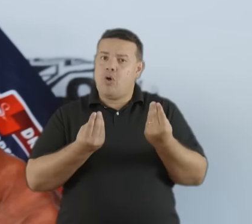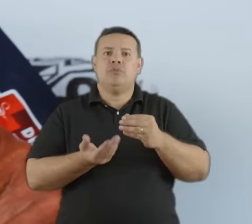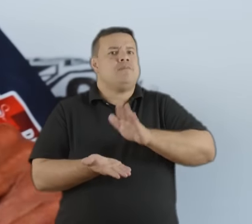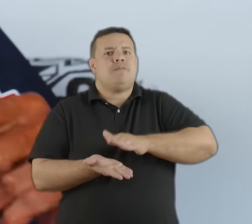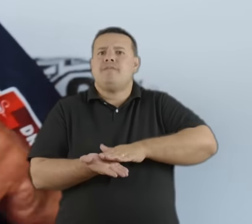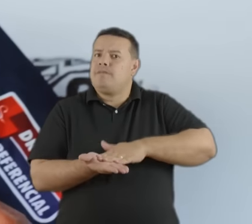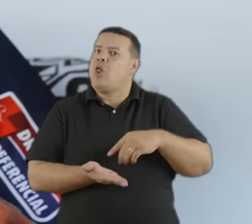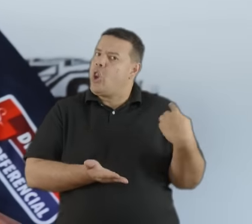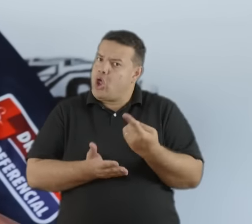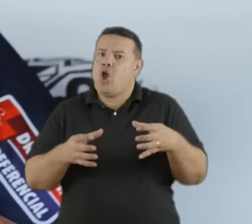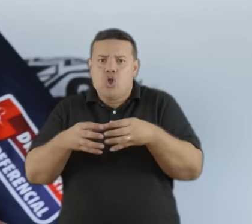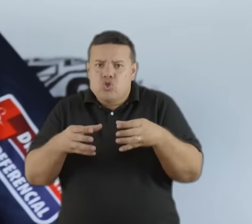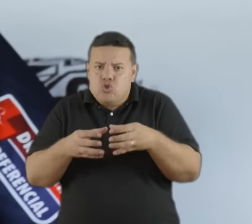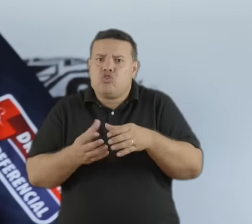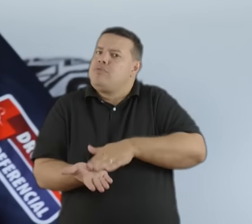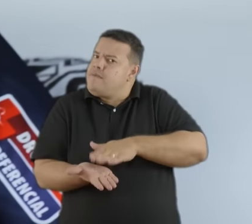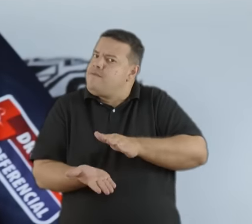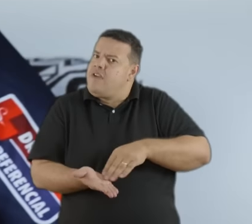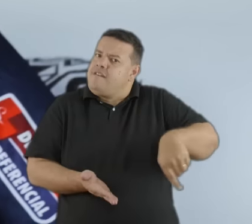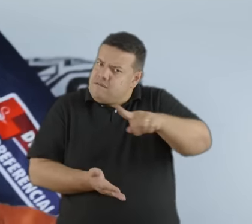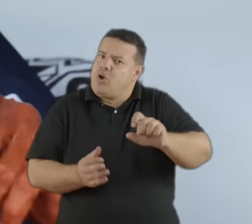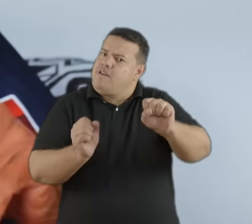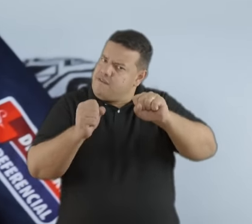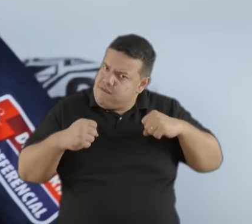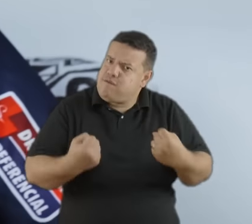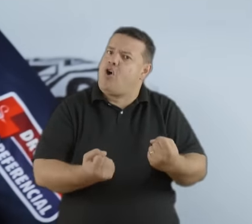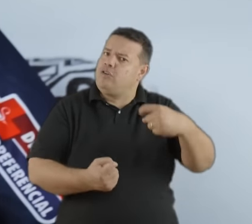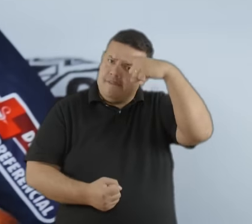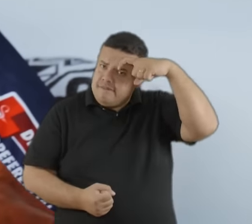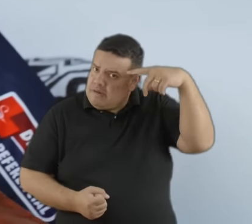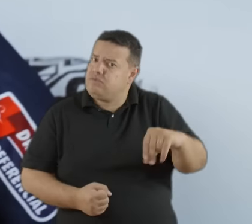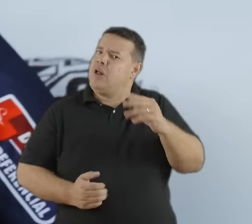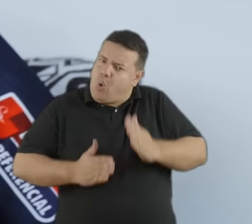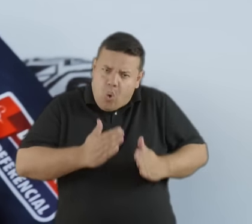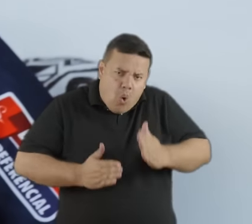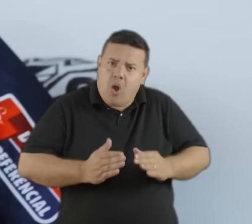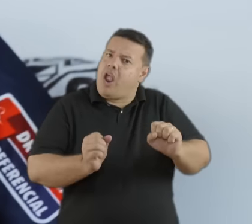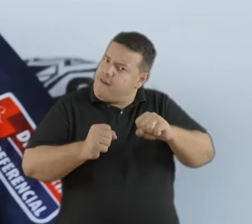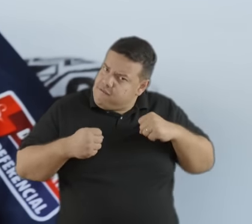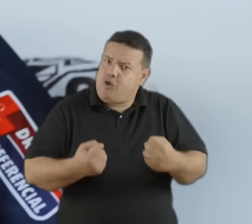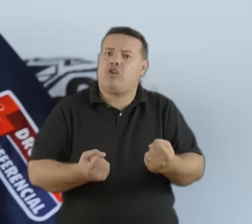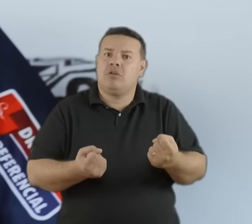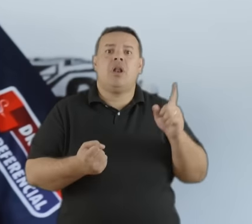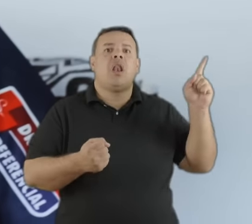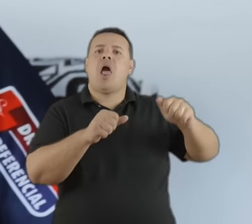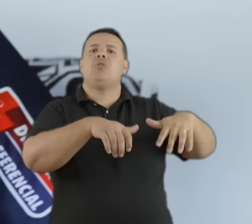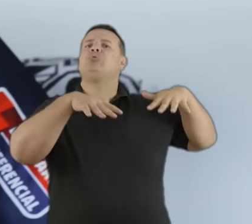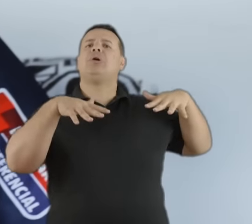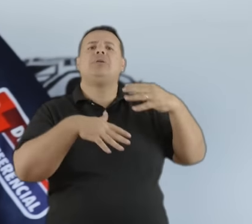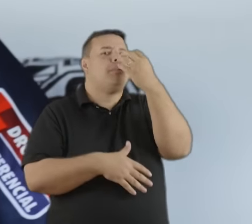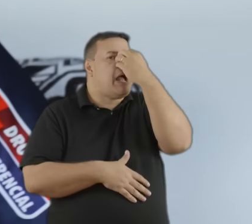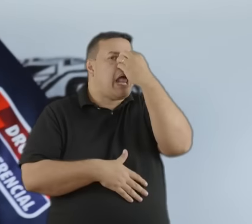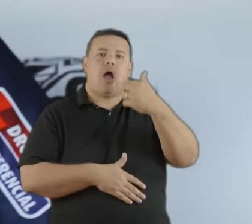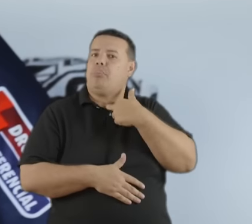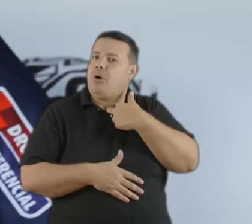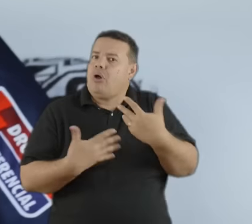Nós, quem cobrava era nós mesmo, dentro de campo. A gente se reunia e dizia, olha, você vai jogar, você vai correr, ou você vai